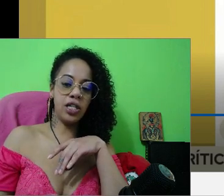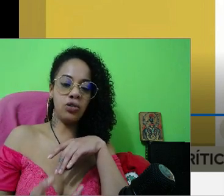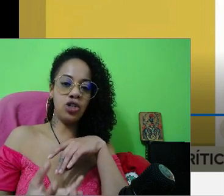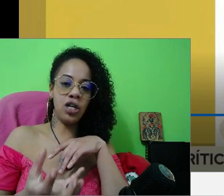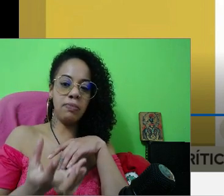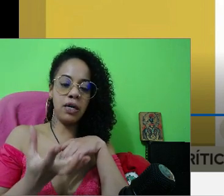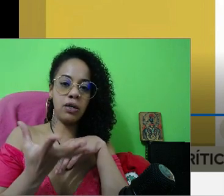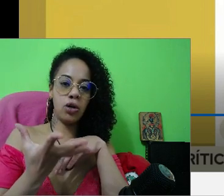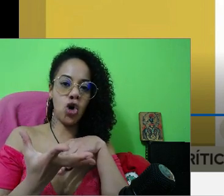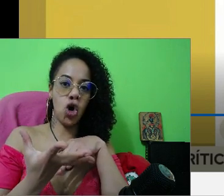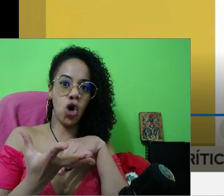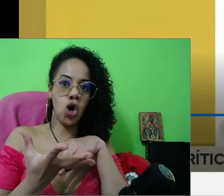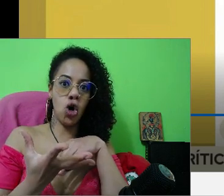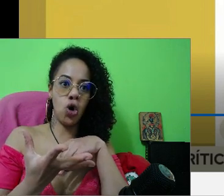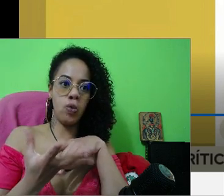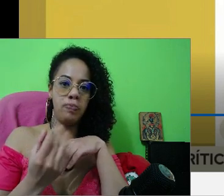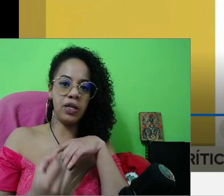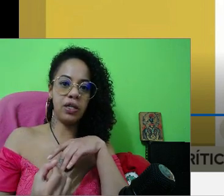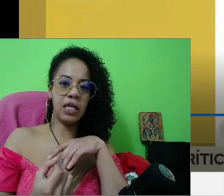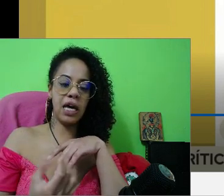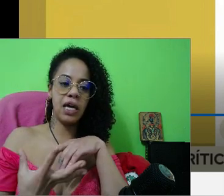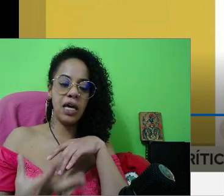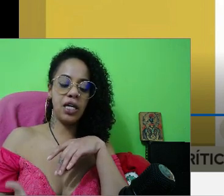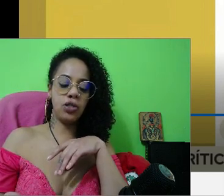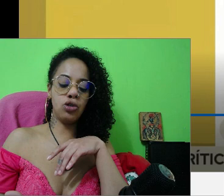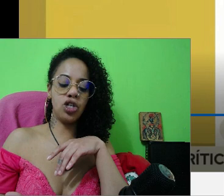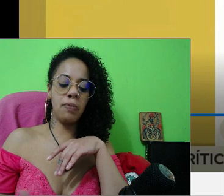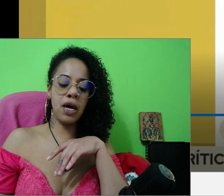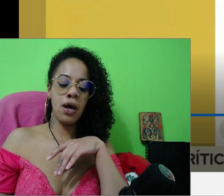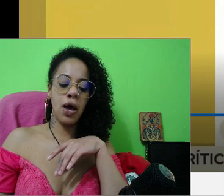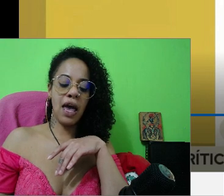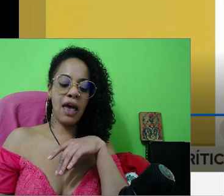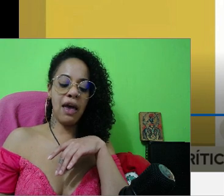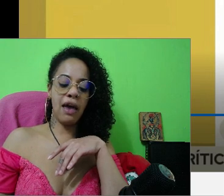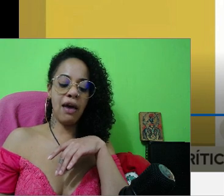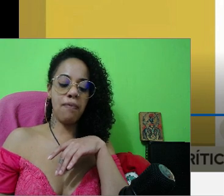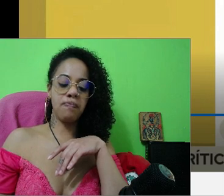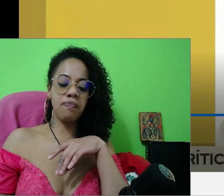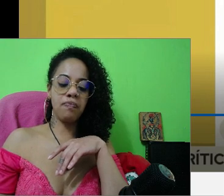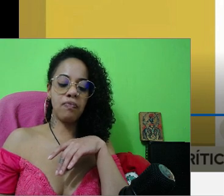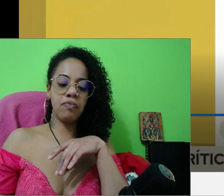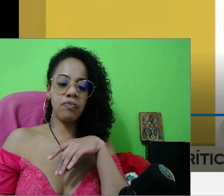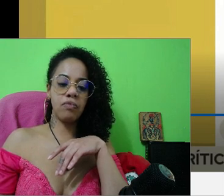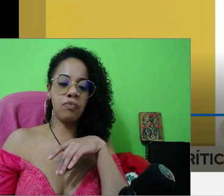isso chama golpe né Isso chama